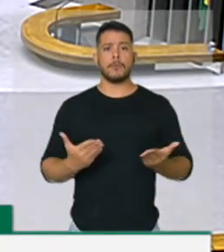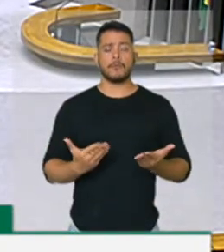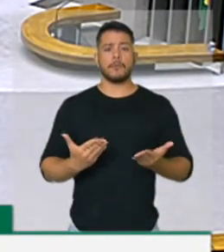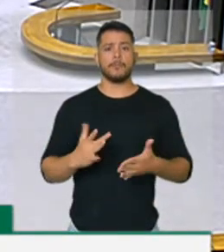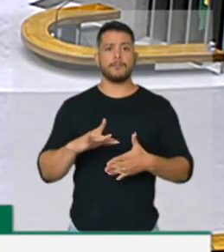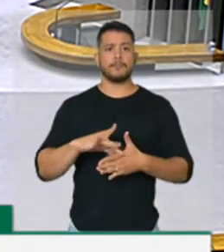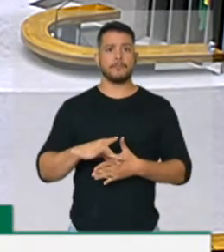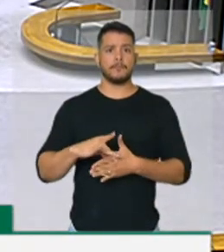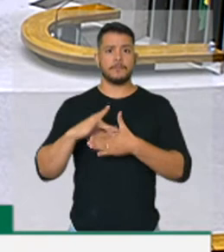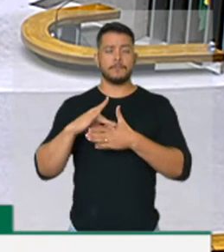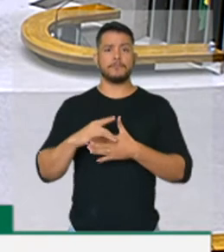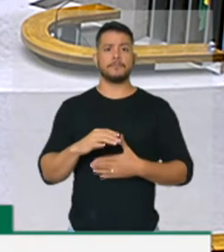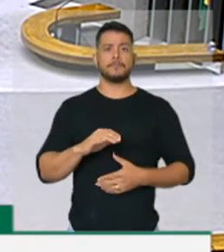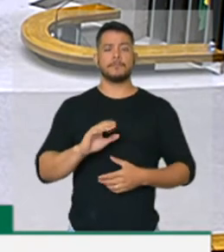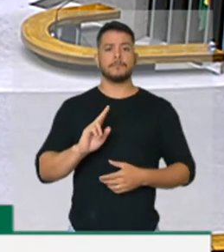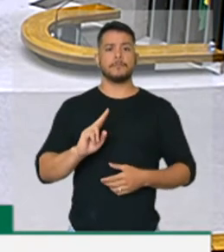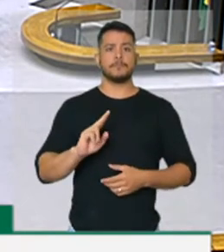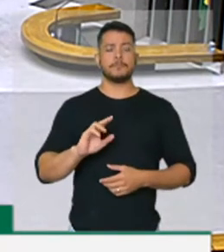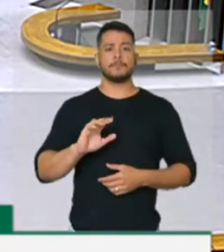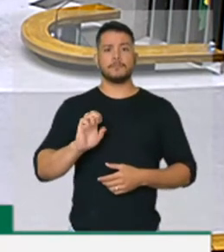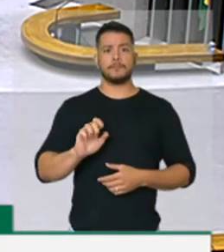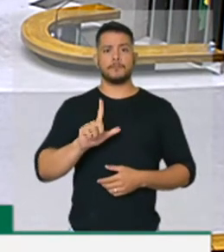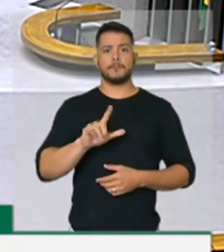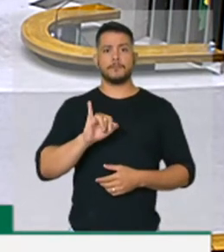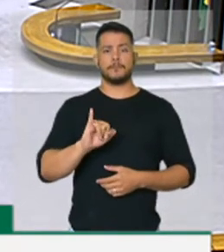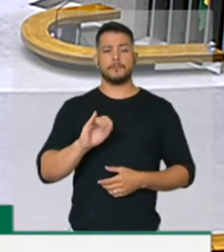líder Eli Borges.